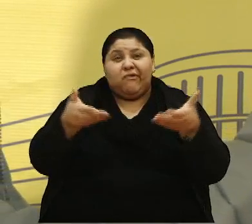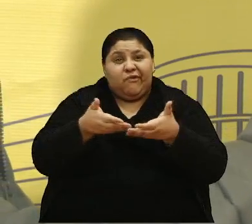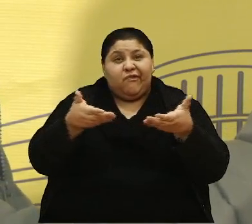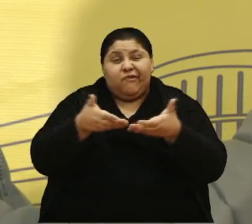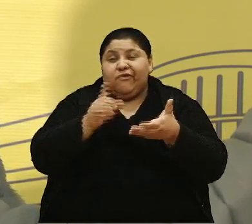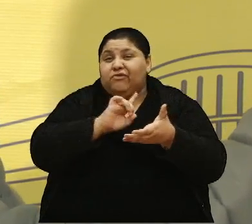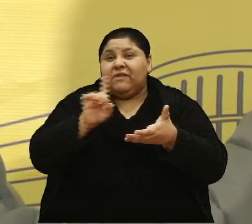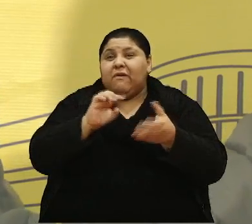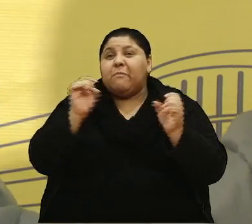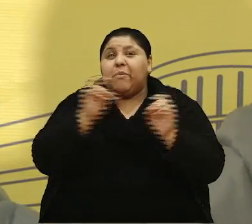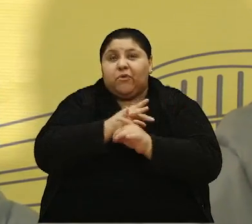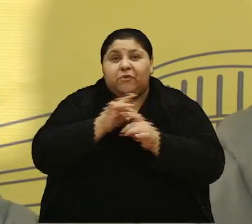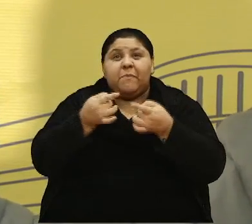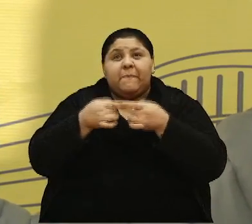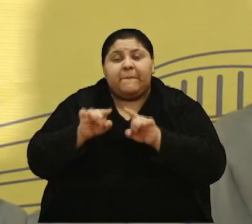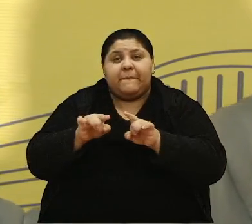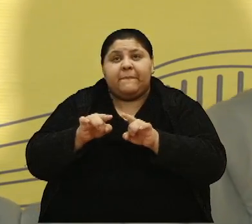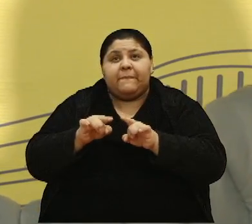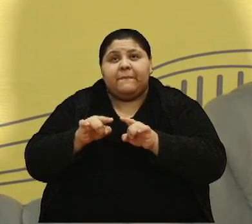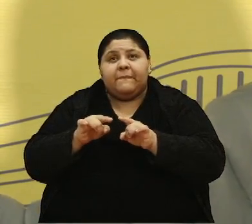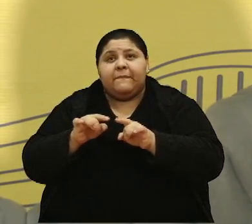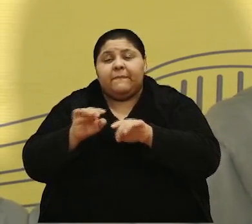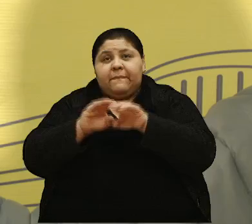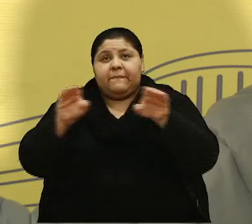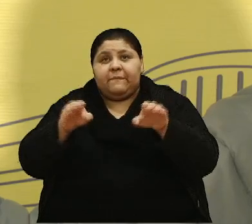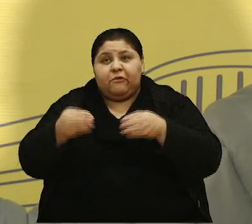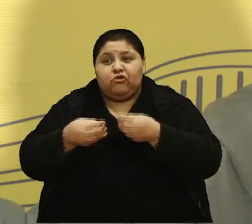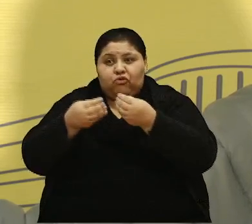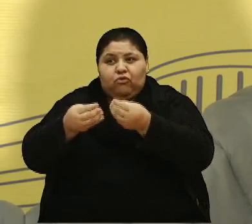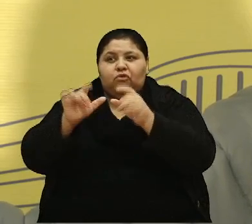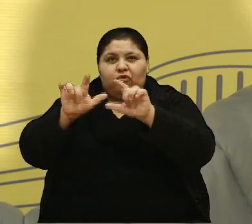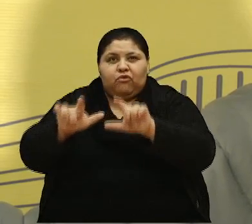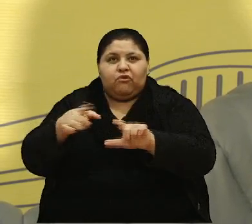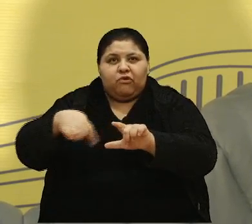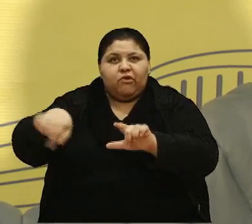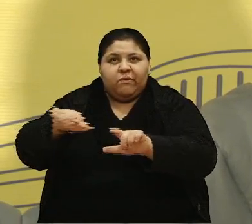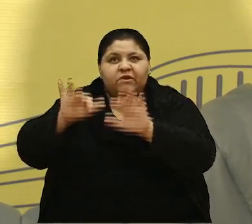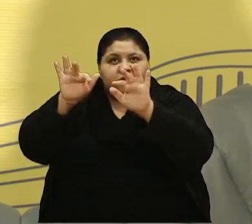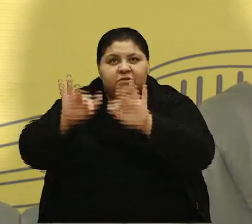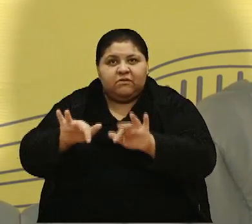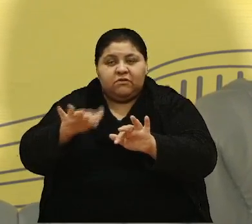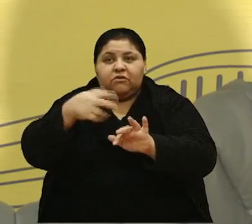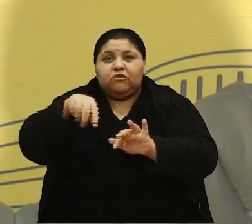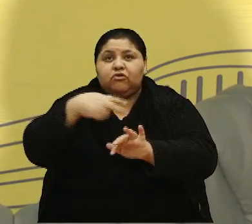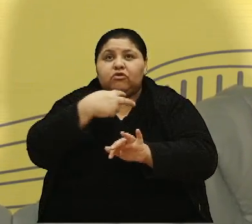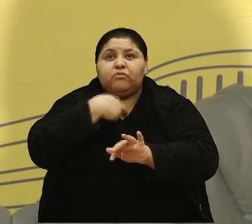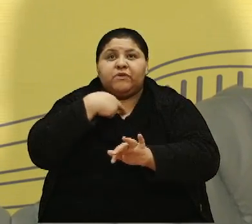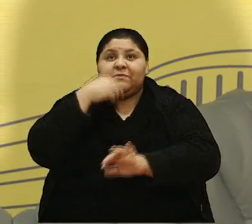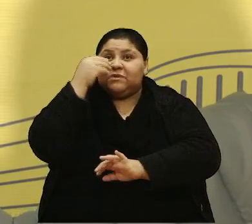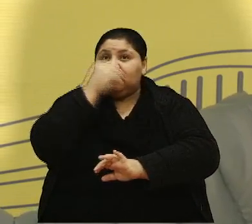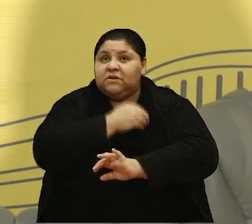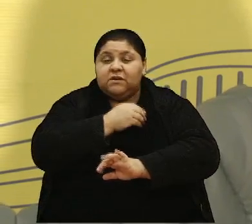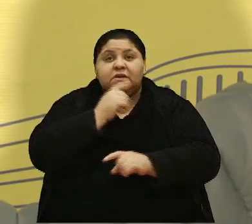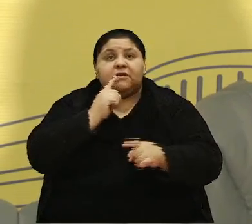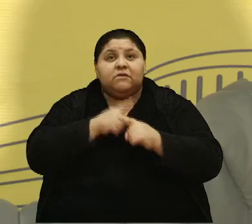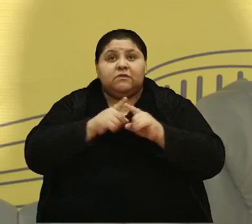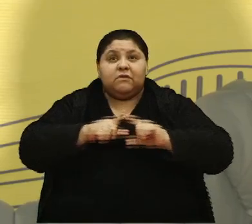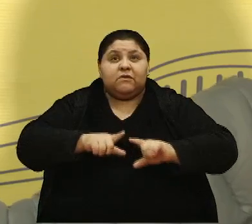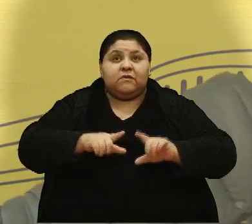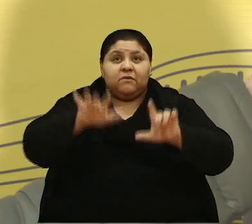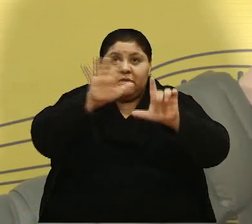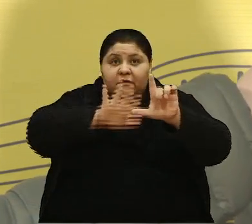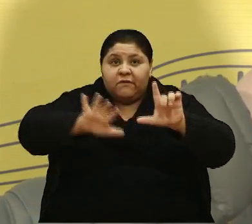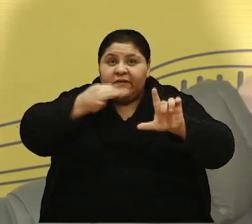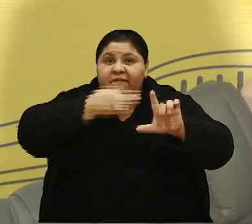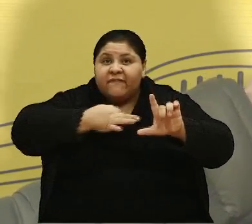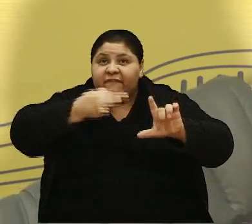grande expediente, mas aí o colega de bancada estava, cedeu espaço para a gente combater isso. Nós não podemos deixar isso se criar, porque a imagem que a sociedade caxiense tem muitas